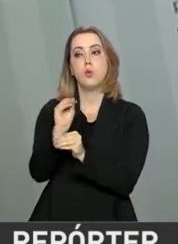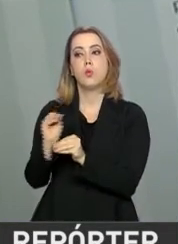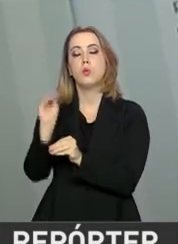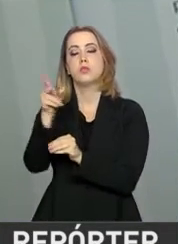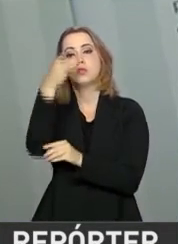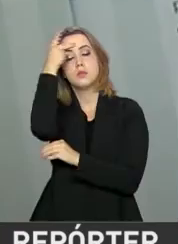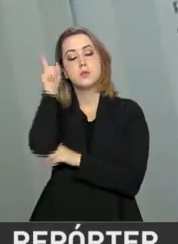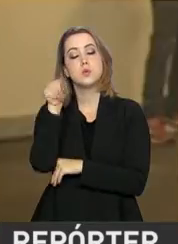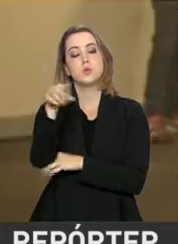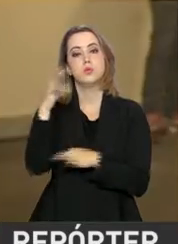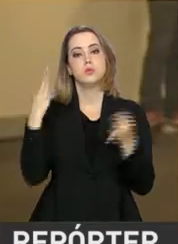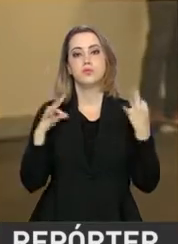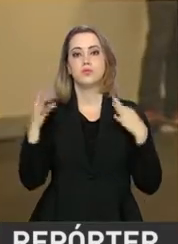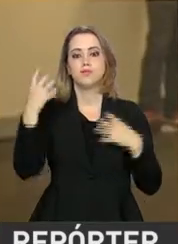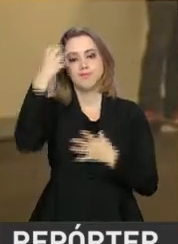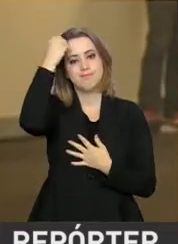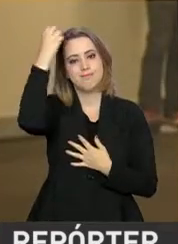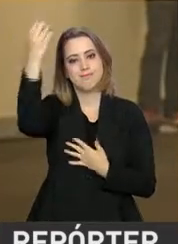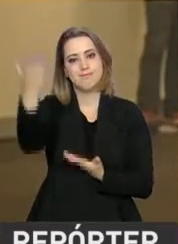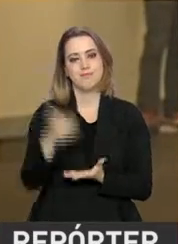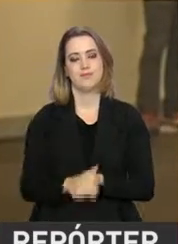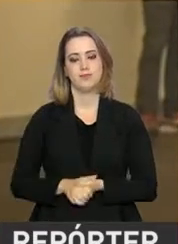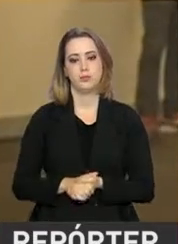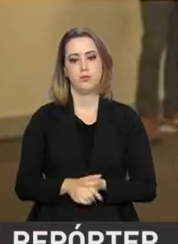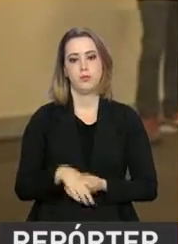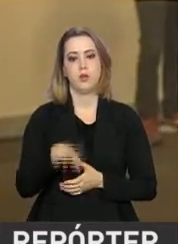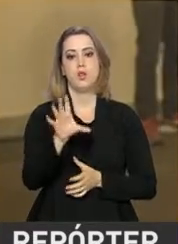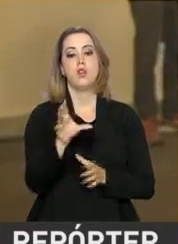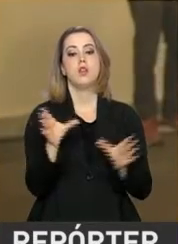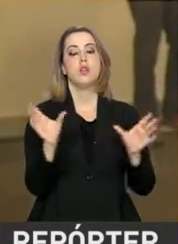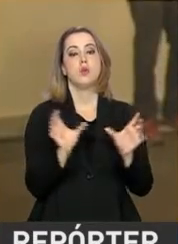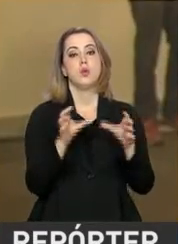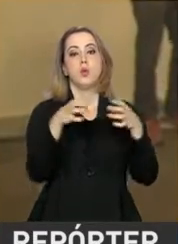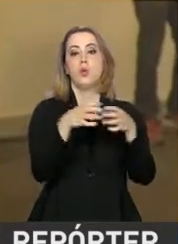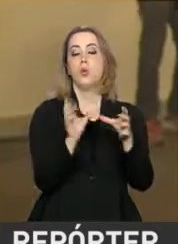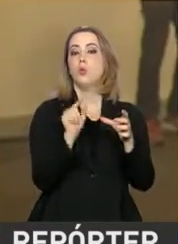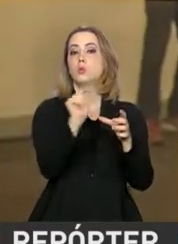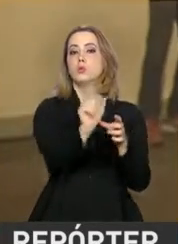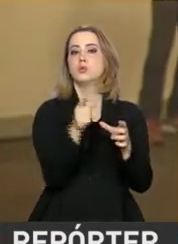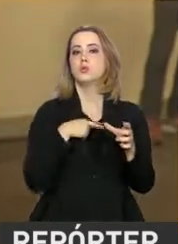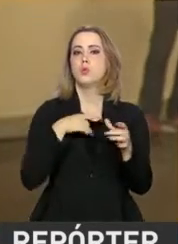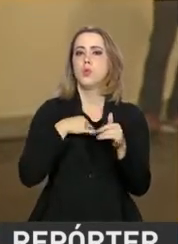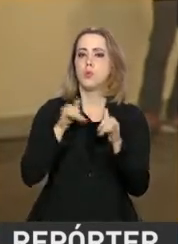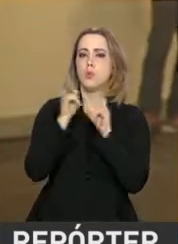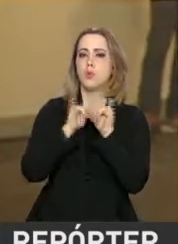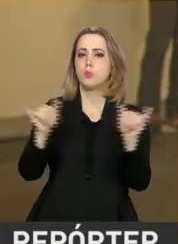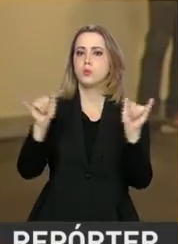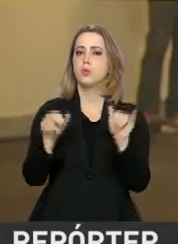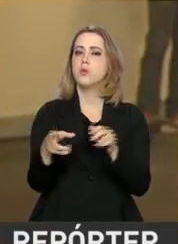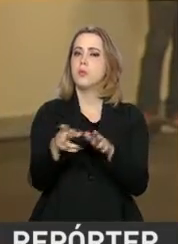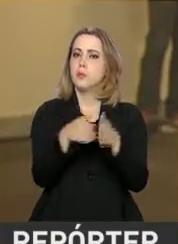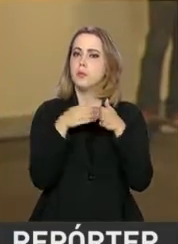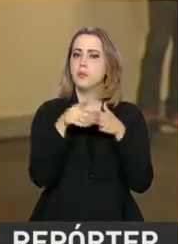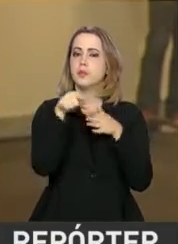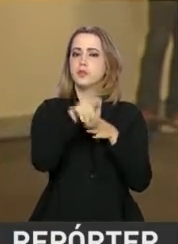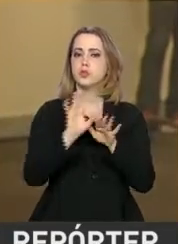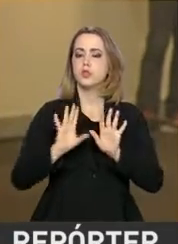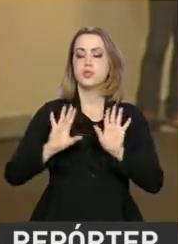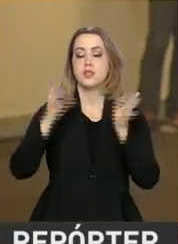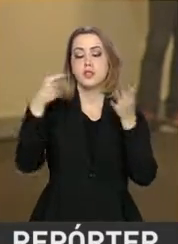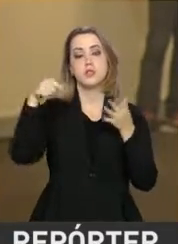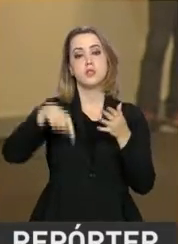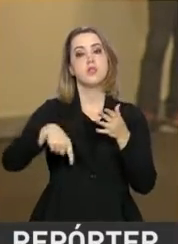perfil de viajante a organização já ao turismo defende que um slogan o emblema para a comemoração desse ano é